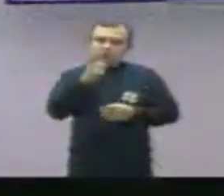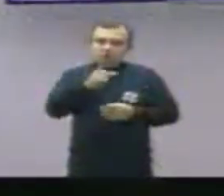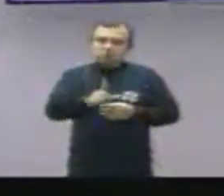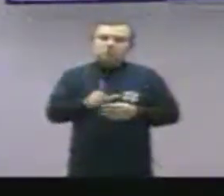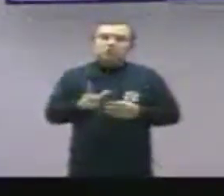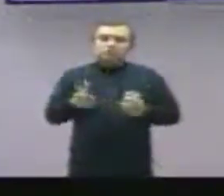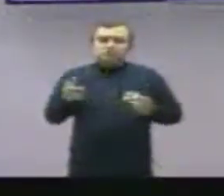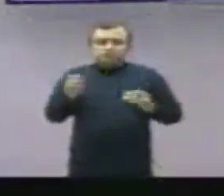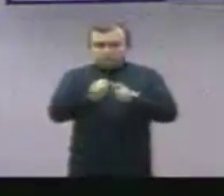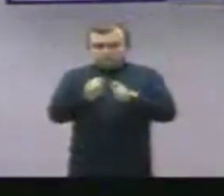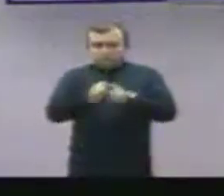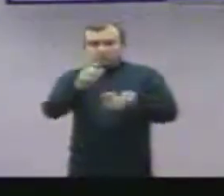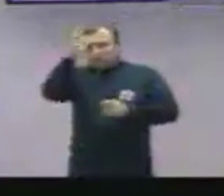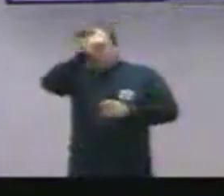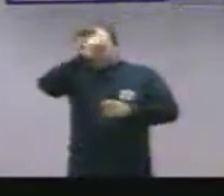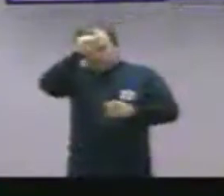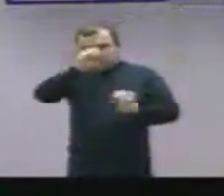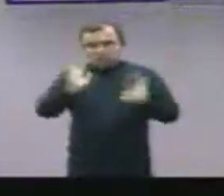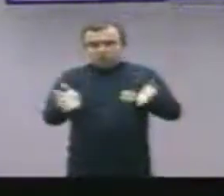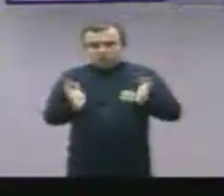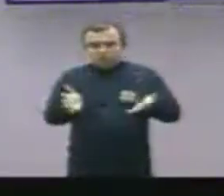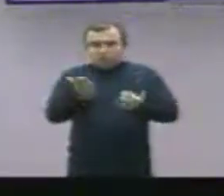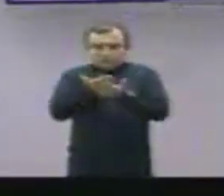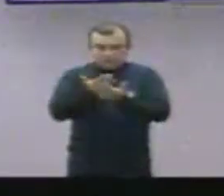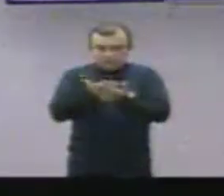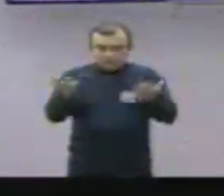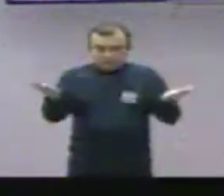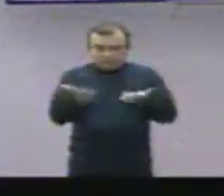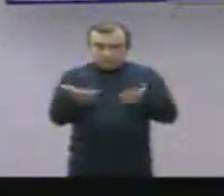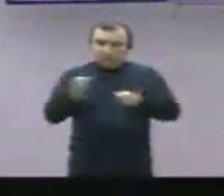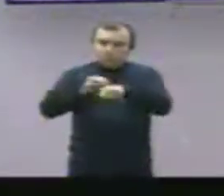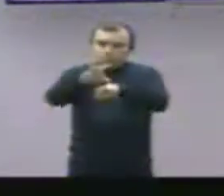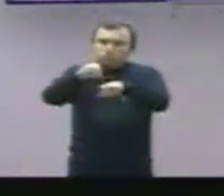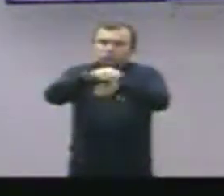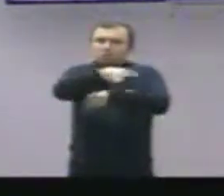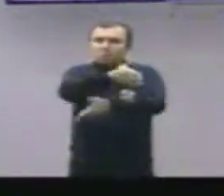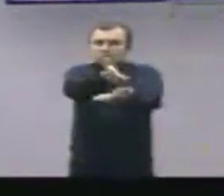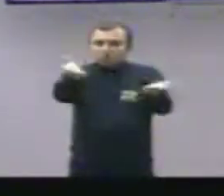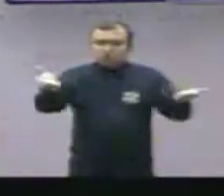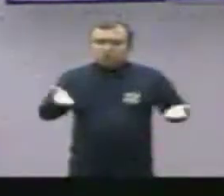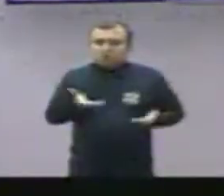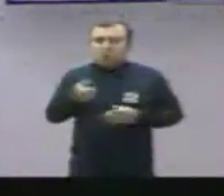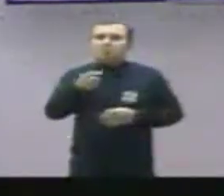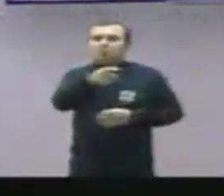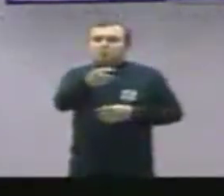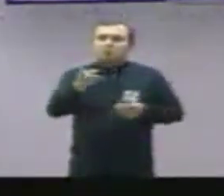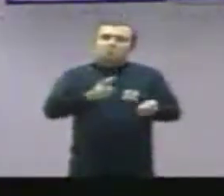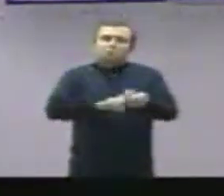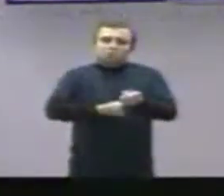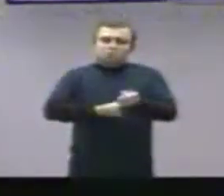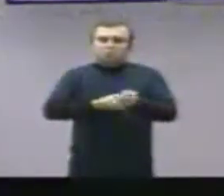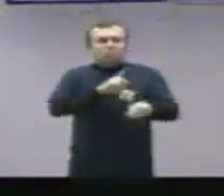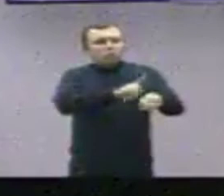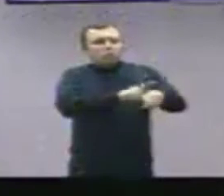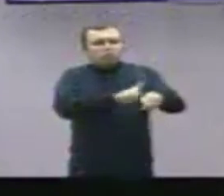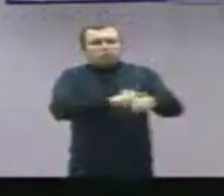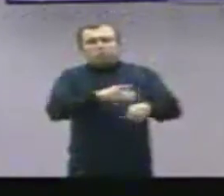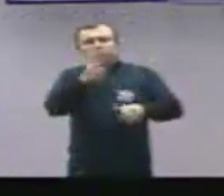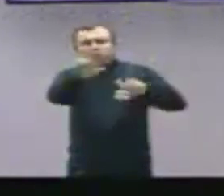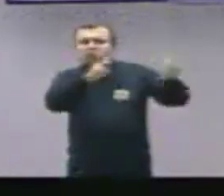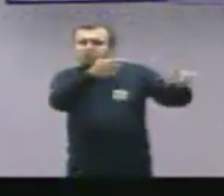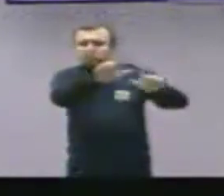sua frequência cardíaca, você aprendeu a verificar ela nessa aula, eu quero sugerir para você verificar a sua frequência cardíaca em outros